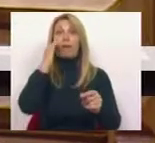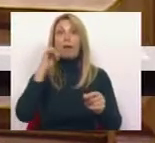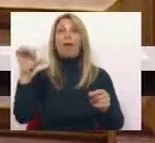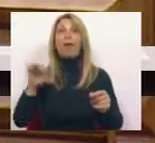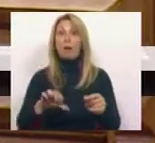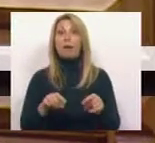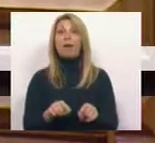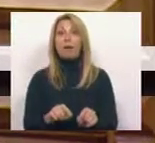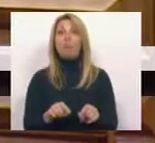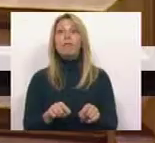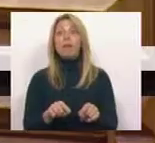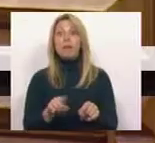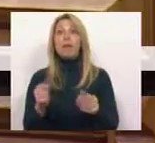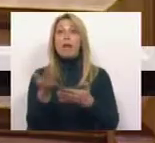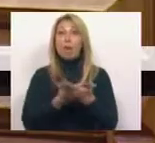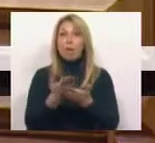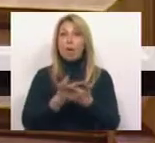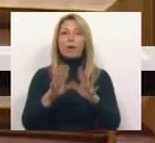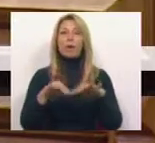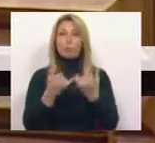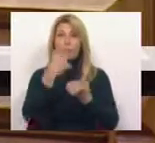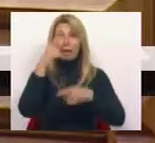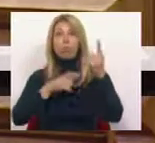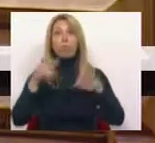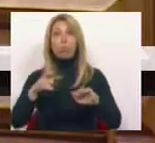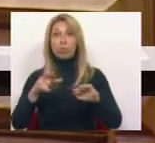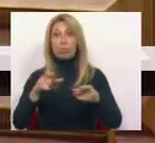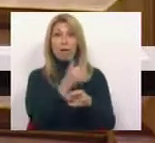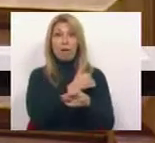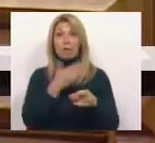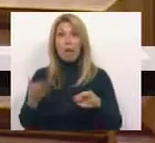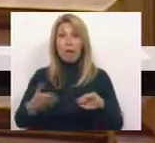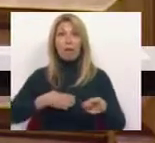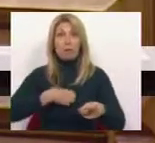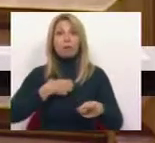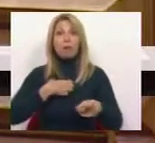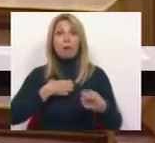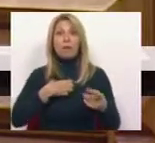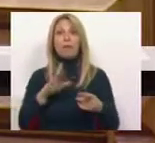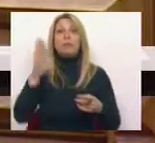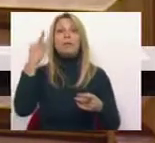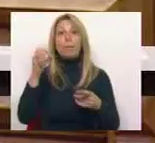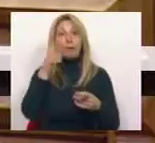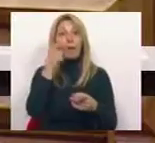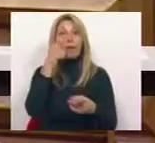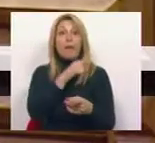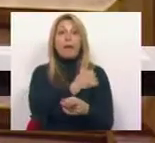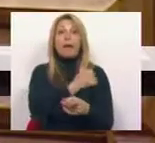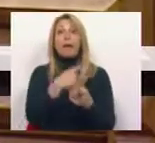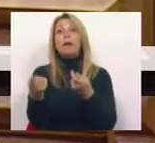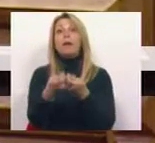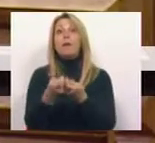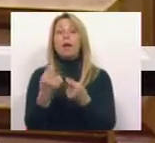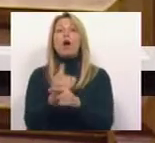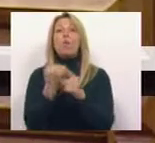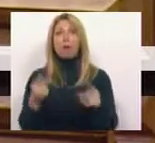sociais e económicas muito sentidas pelas populações locais, em particular as ribeirinhas, na medida em que dificulta ou impede a